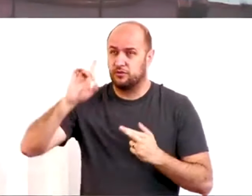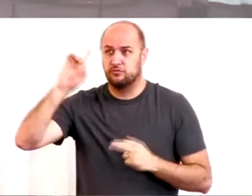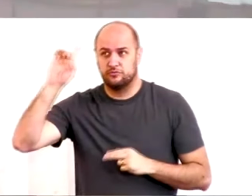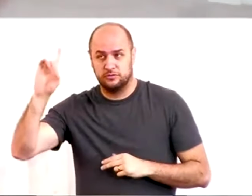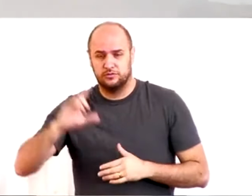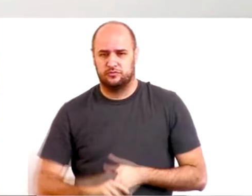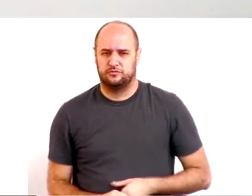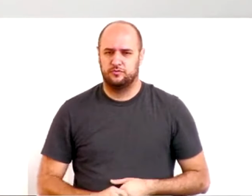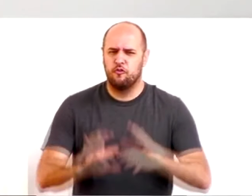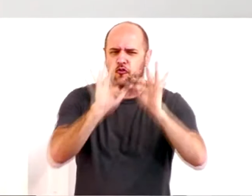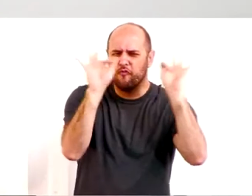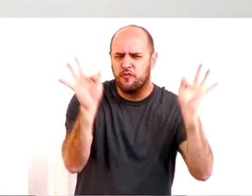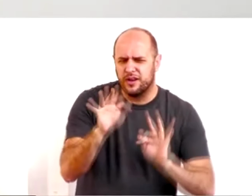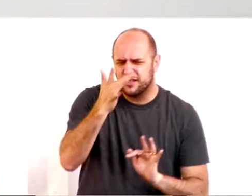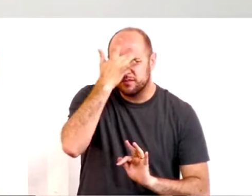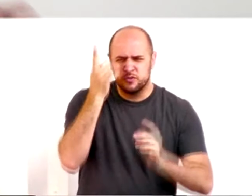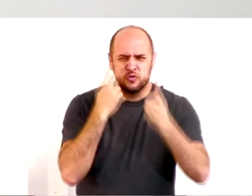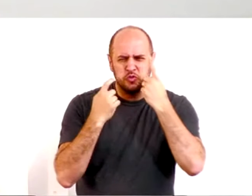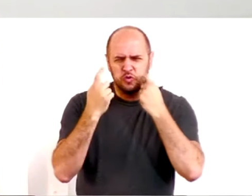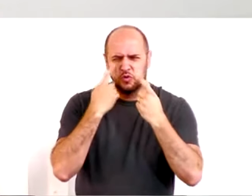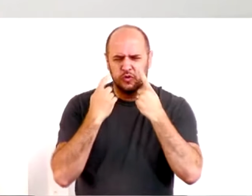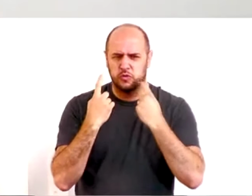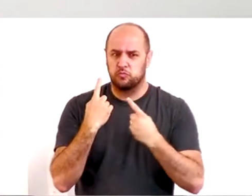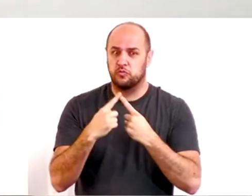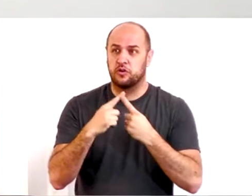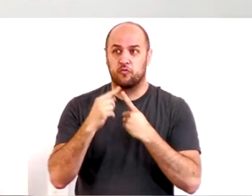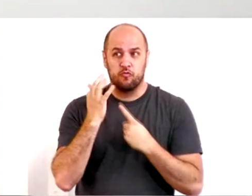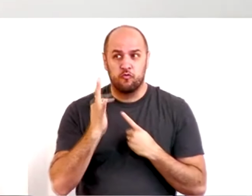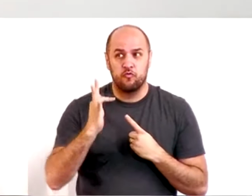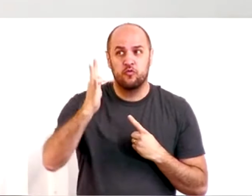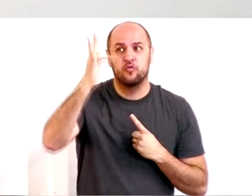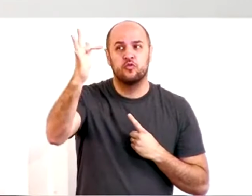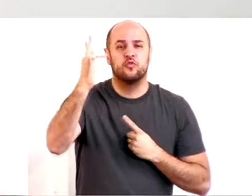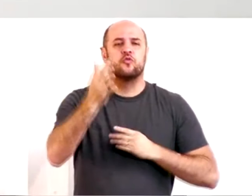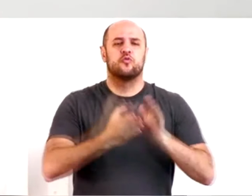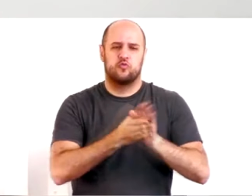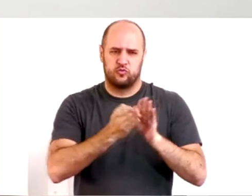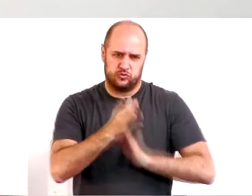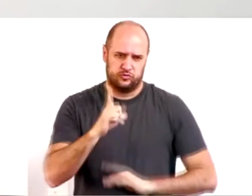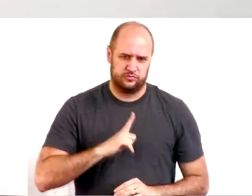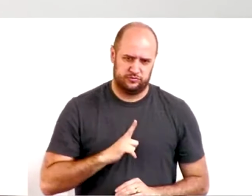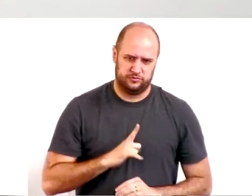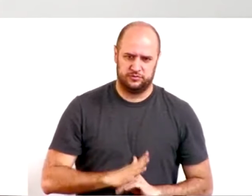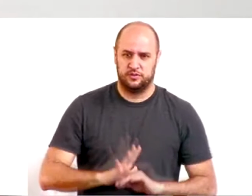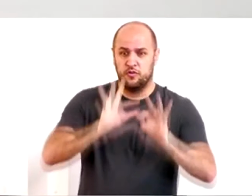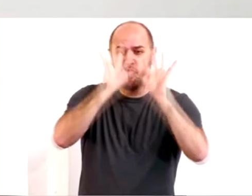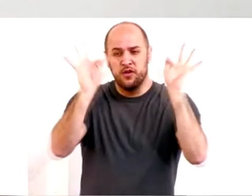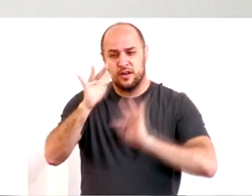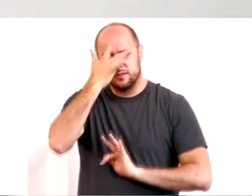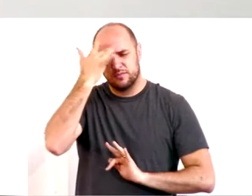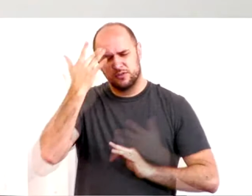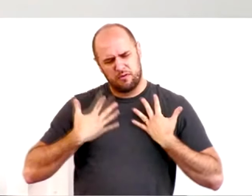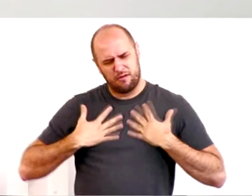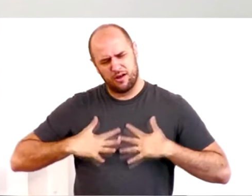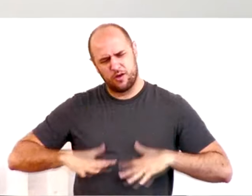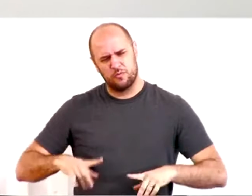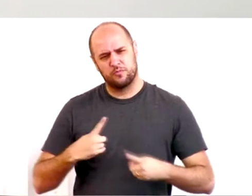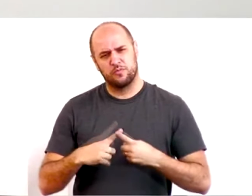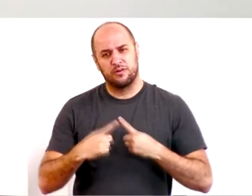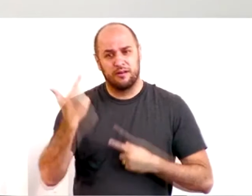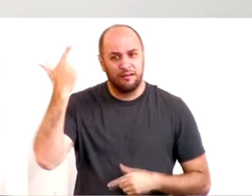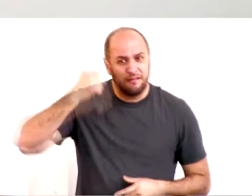os que choram, porque serão consolados. Felizes são os mansos, porque herdarão a